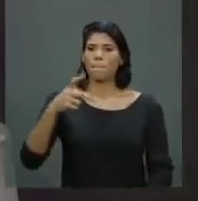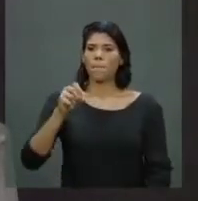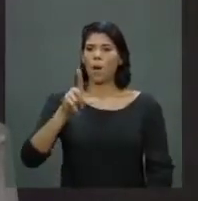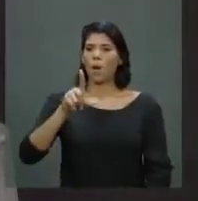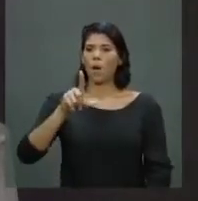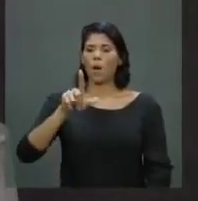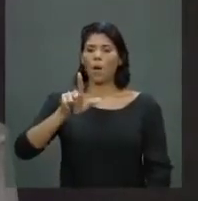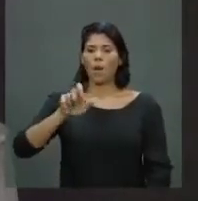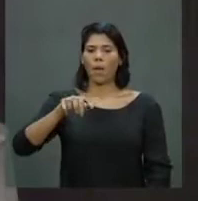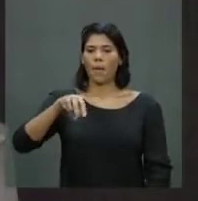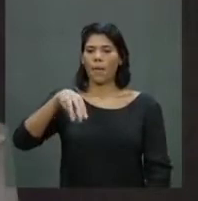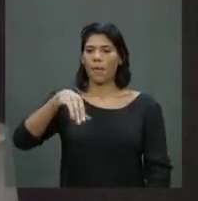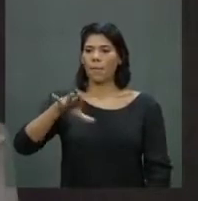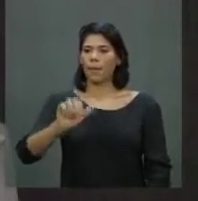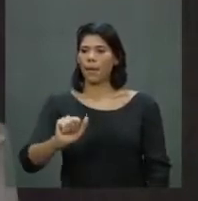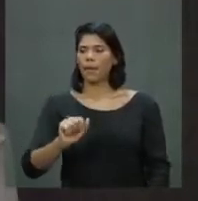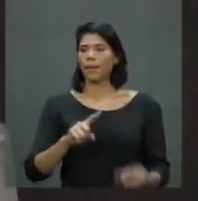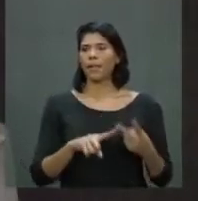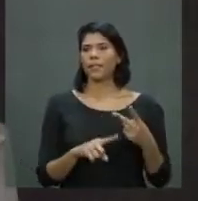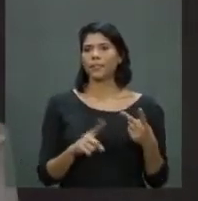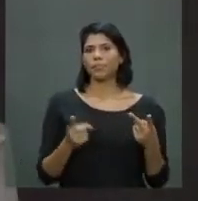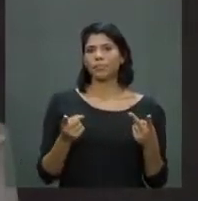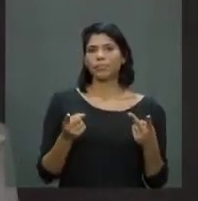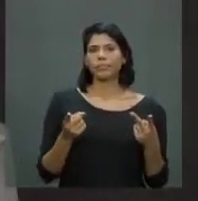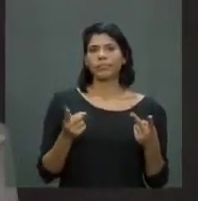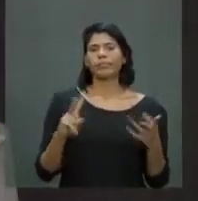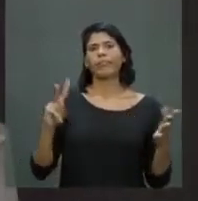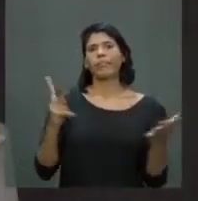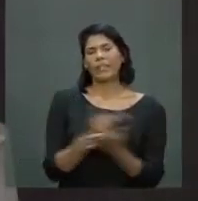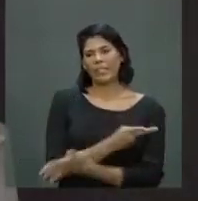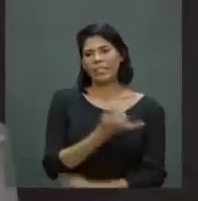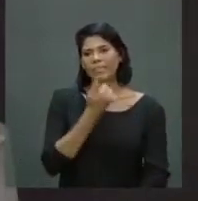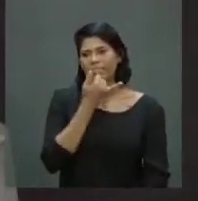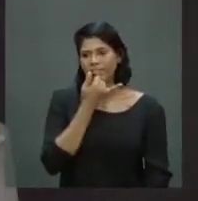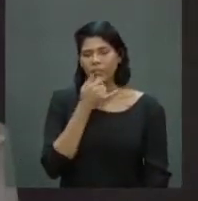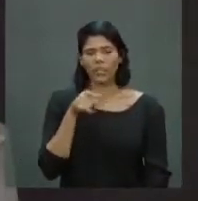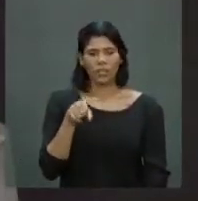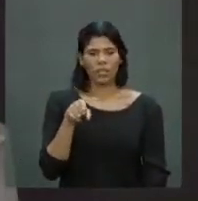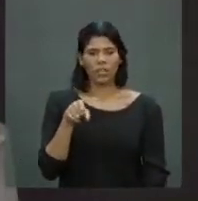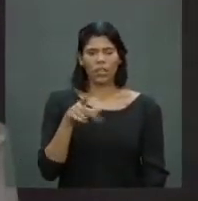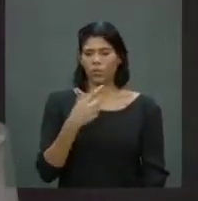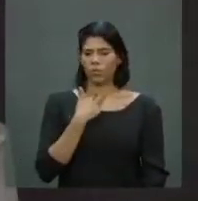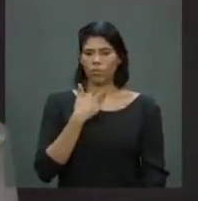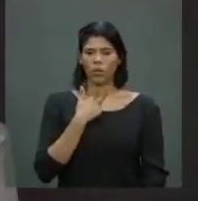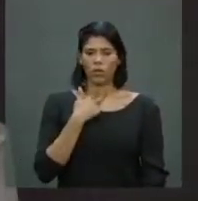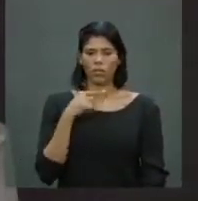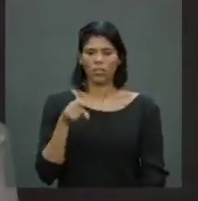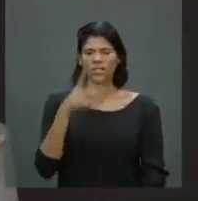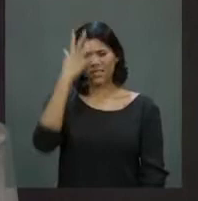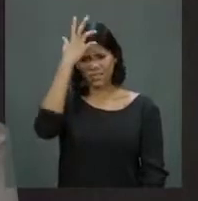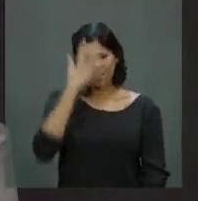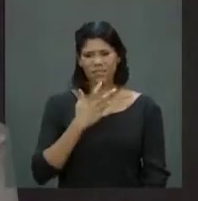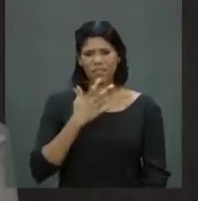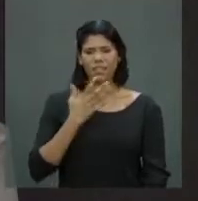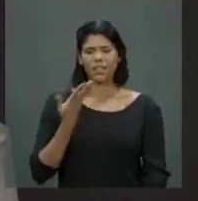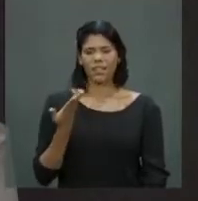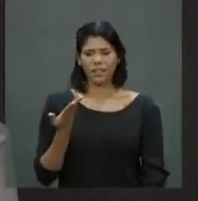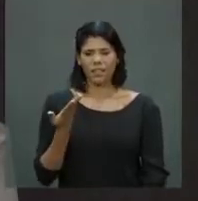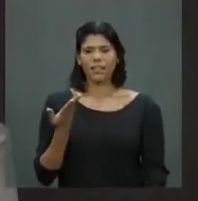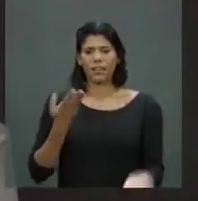ou infelicidade é diminuir a gravidade das expressões que